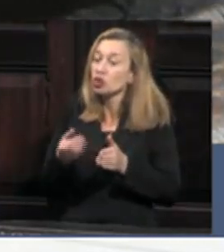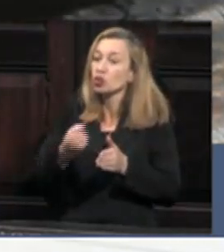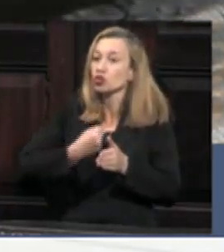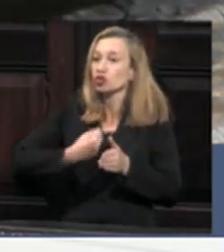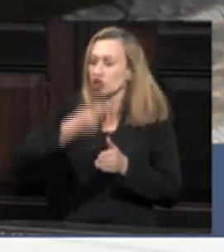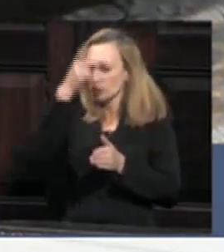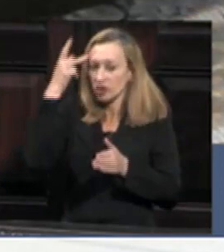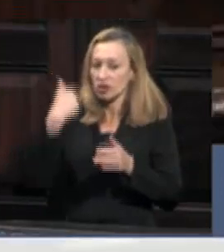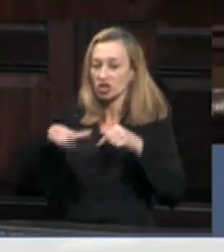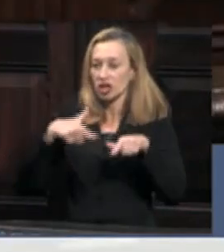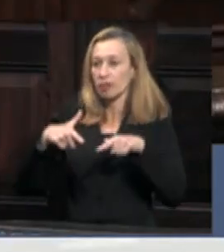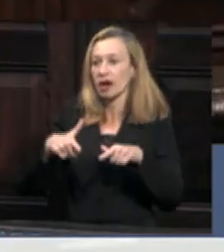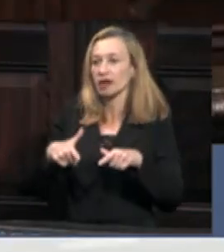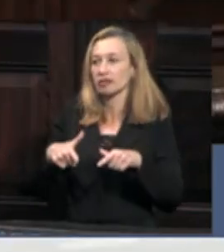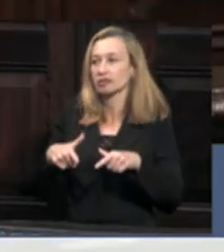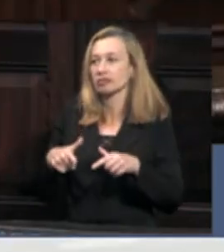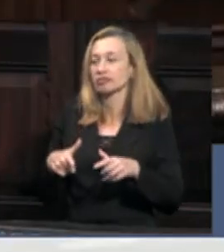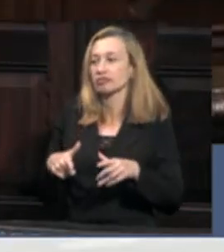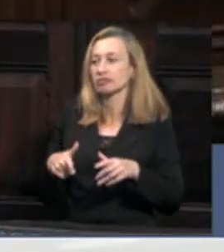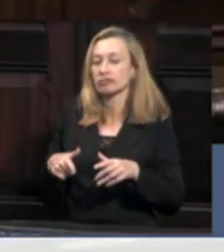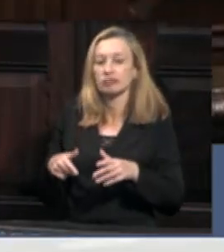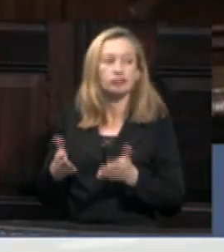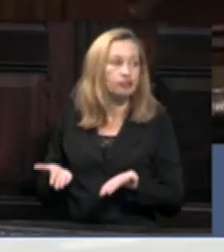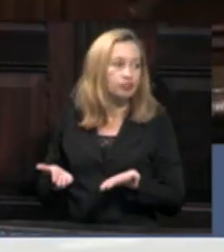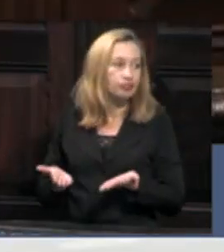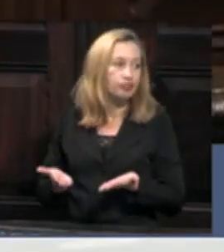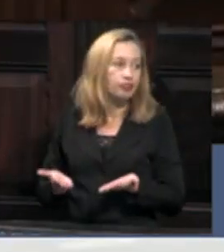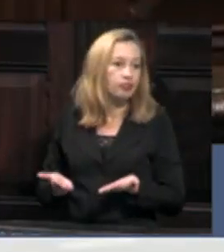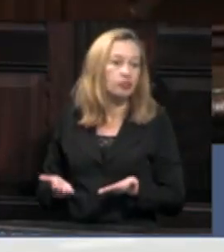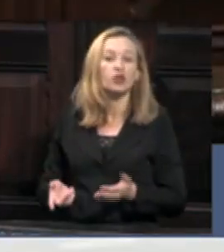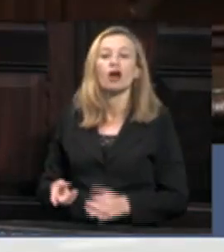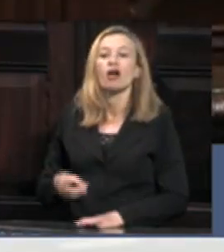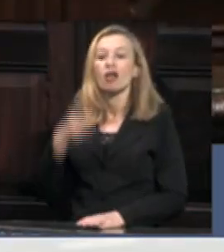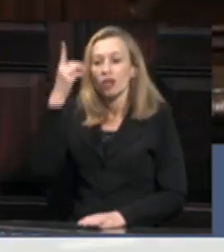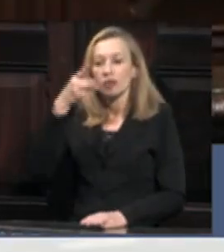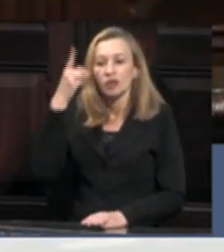vez. Sim, o deputado Paulo Ramos,